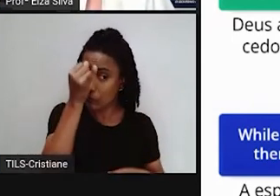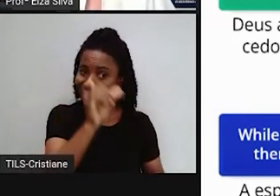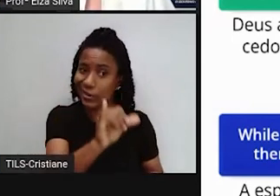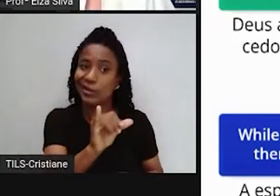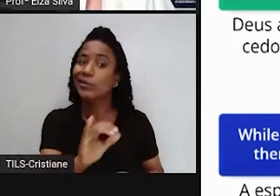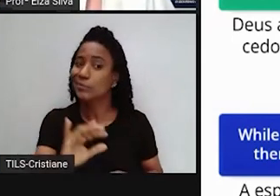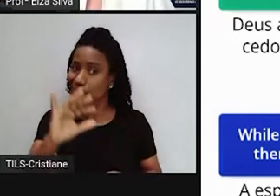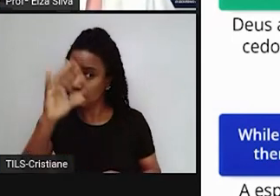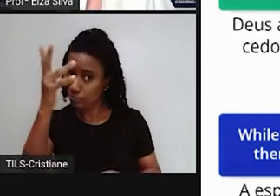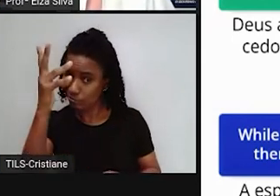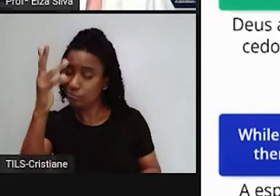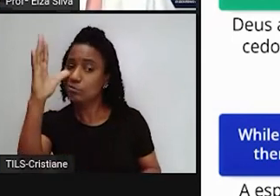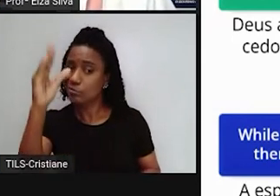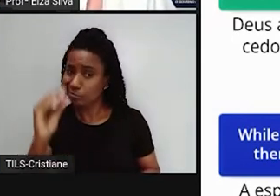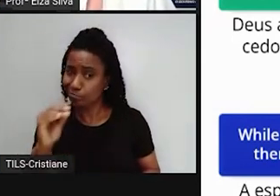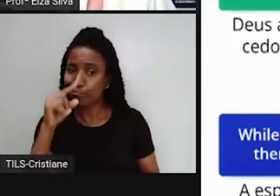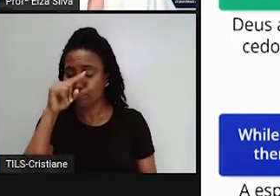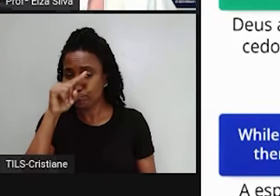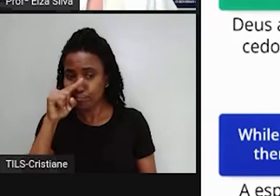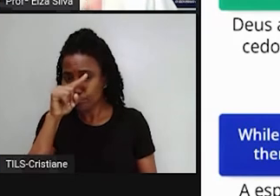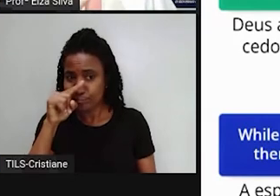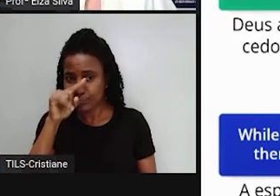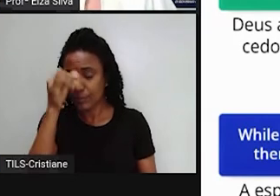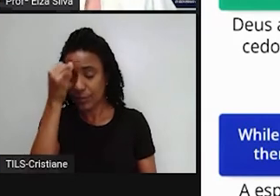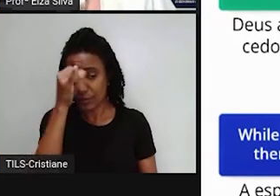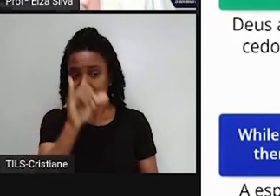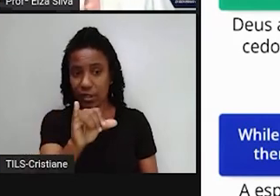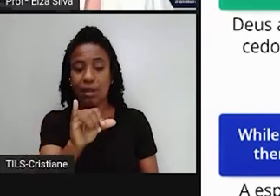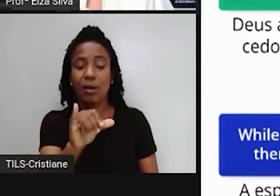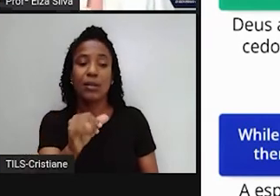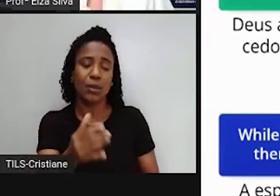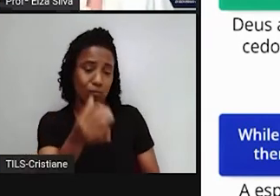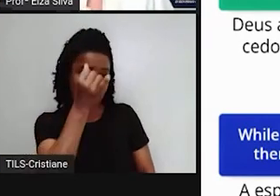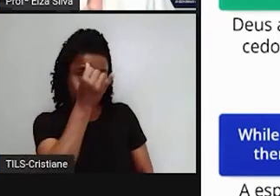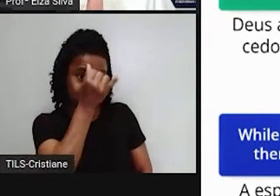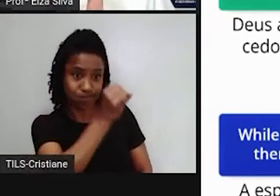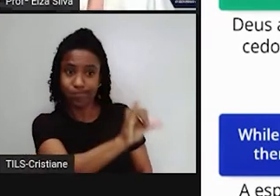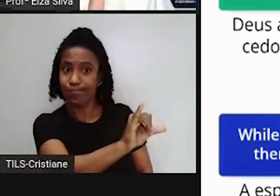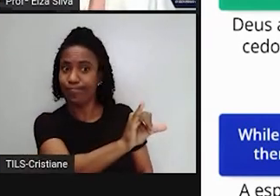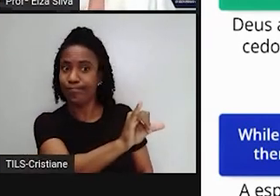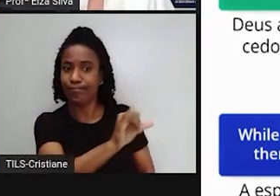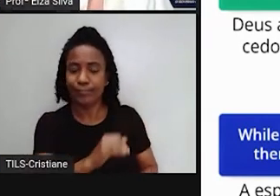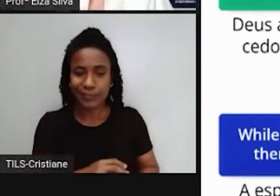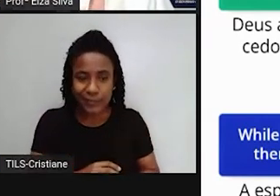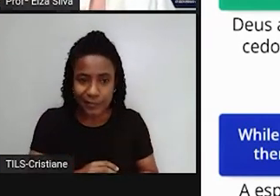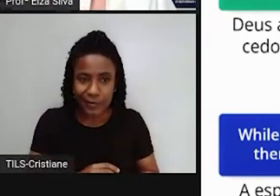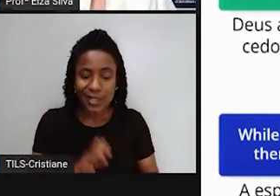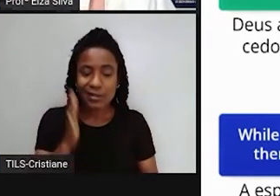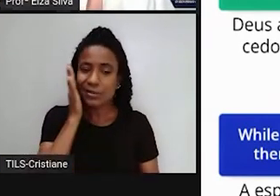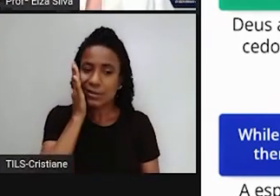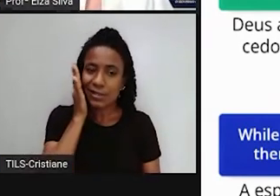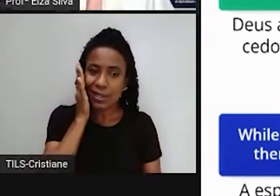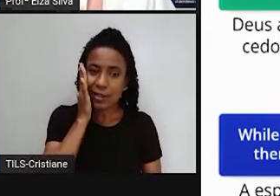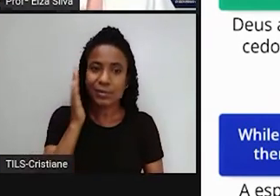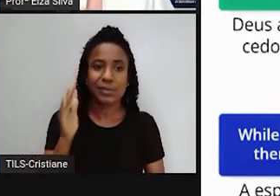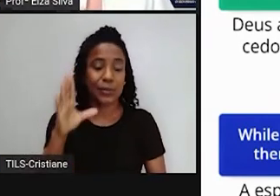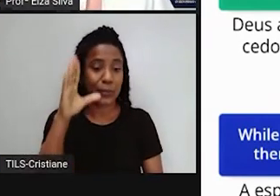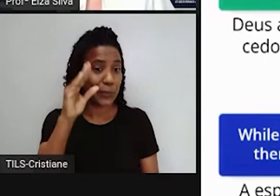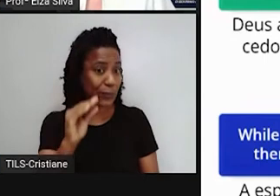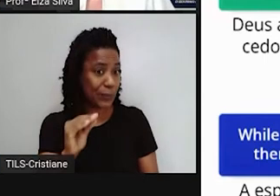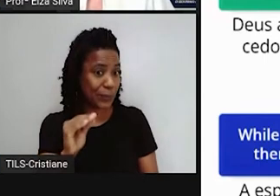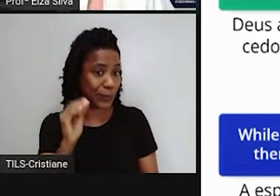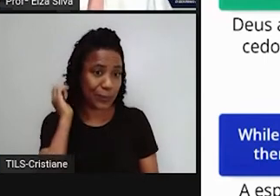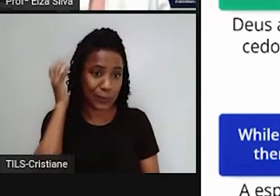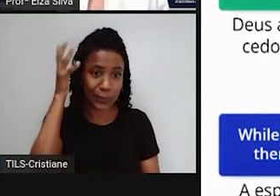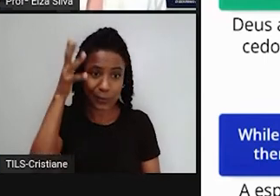vai ser bom para você. Então, melhor prevenir do que remediar. Se eu sei que se eu sair tarde da noite de minha casa,